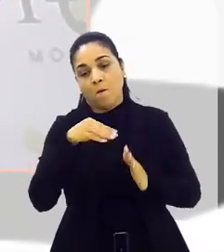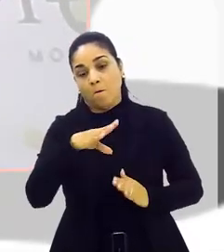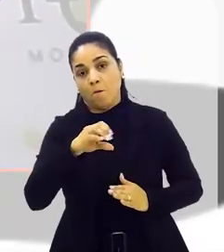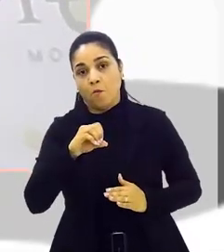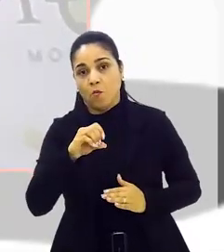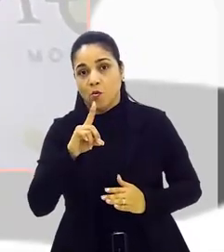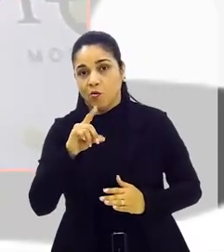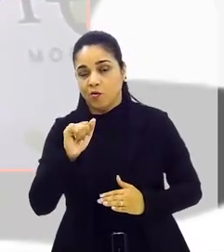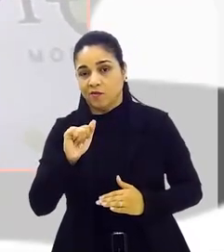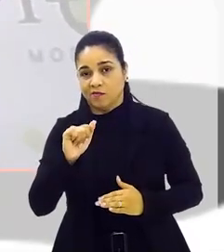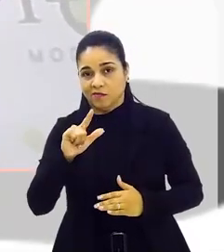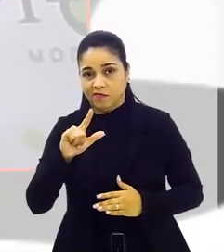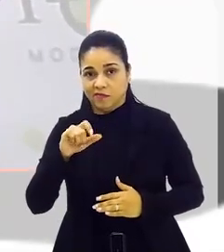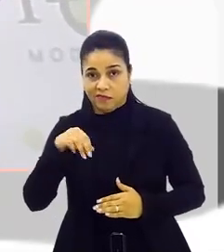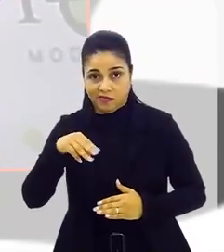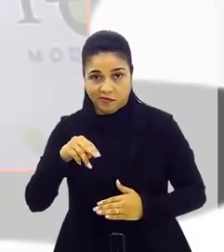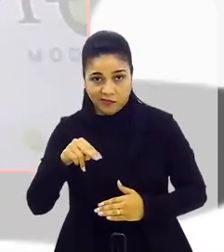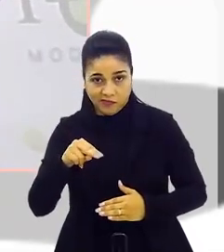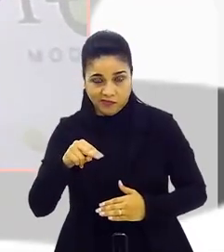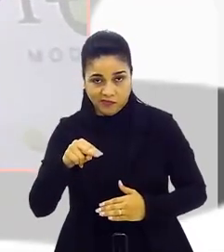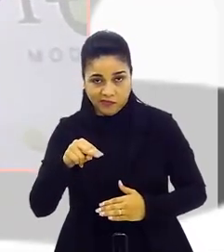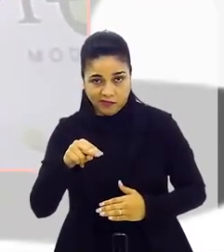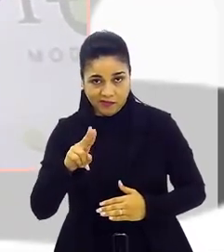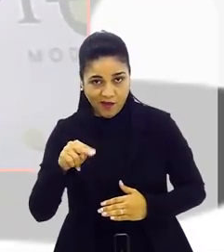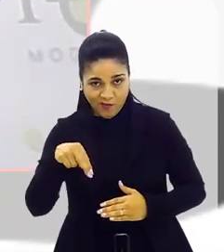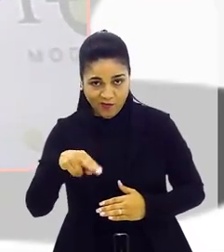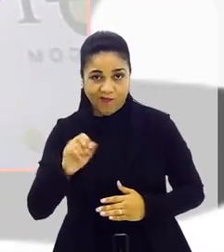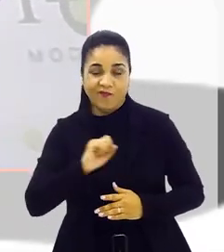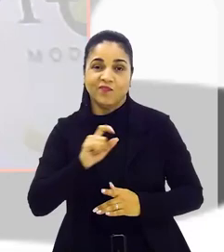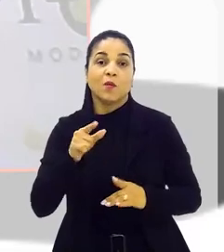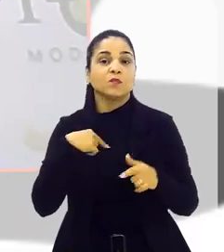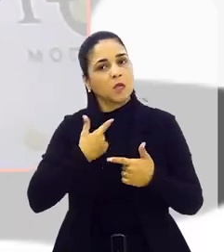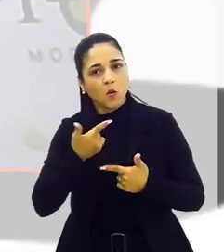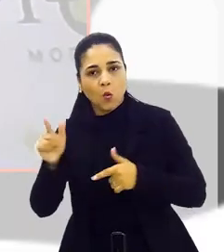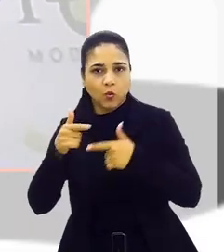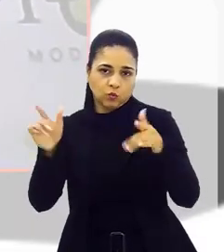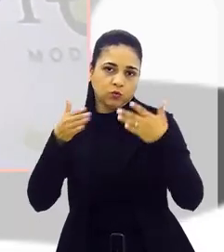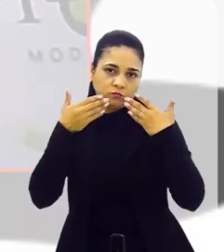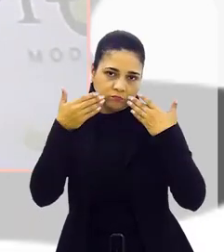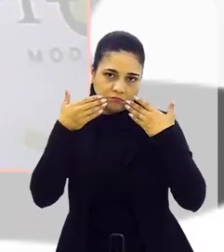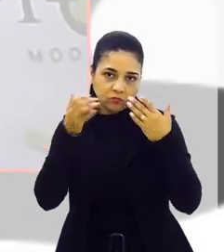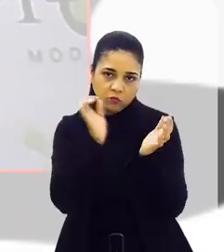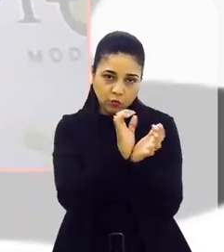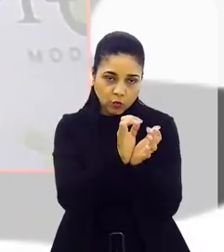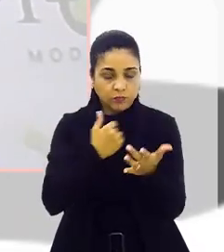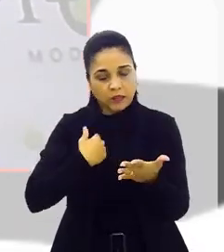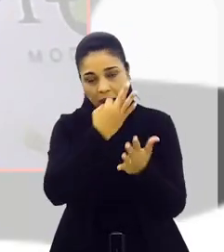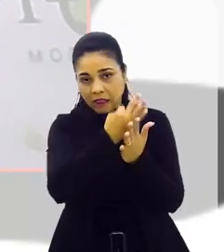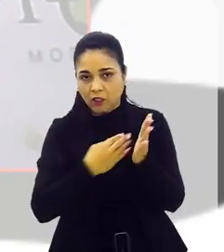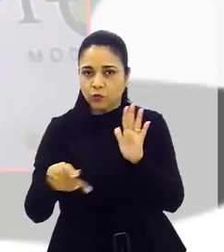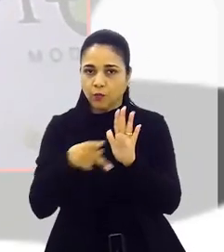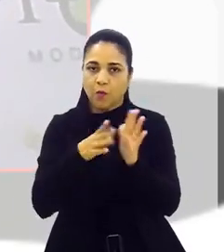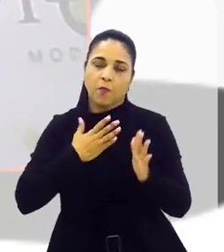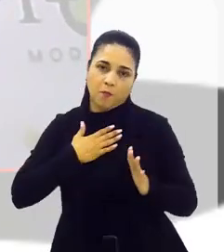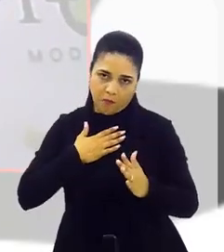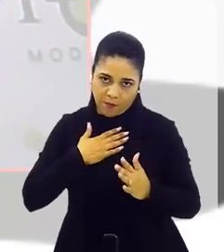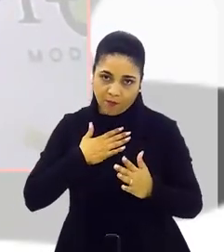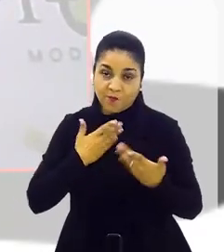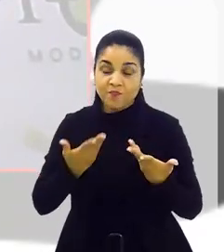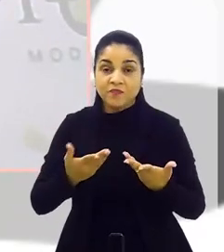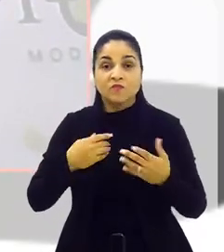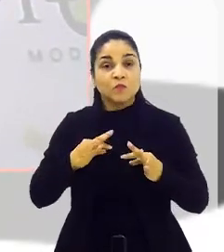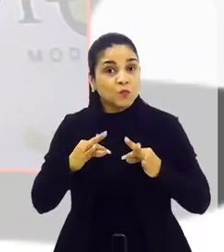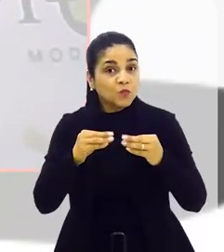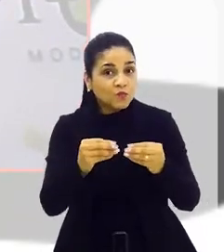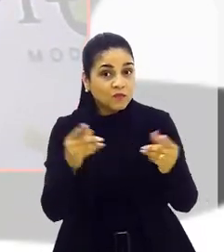Modão. Eu tenho a minha TZO Produções, que eu estou produzindo outros espetáculos também, de textos meus.